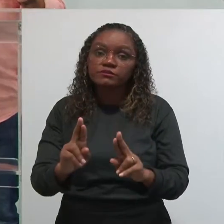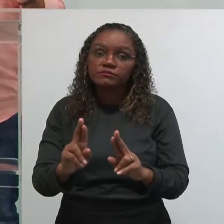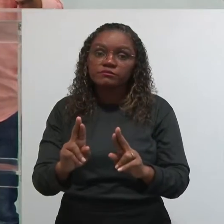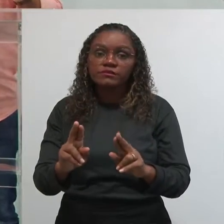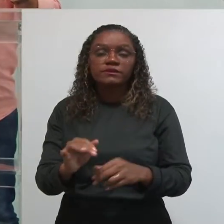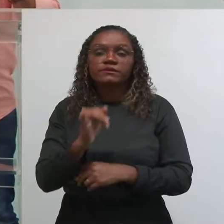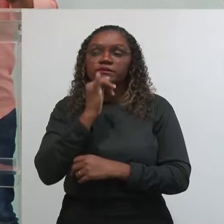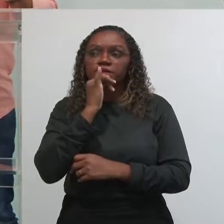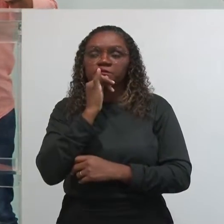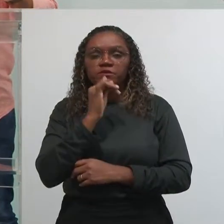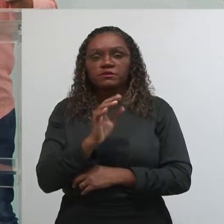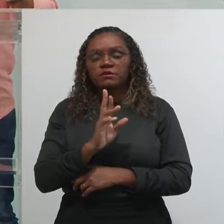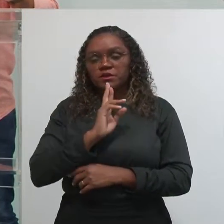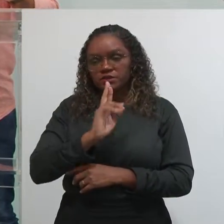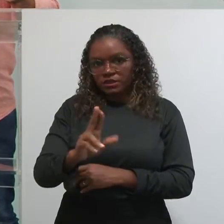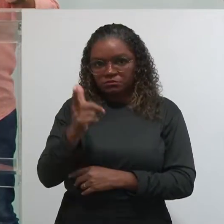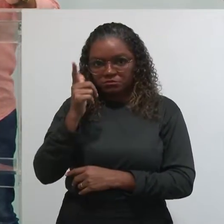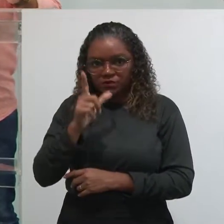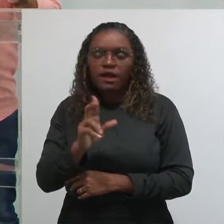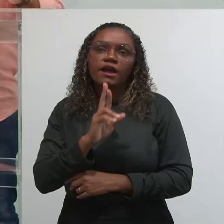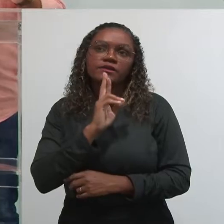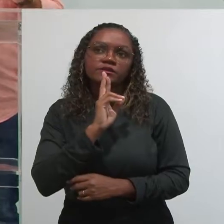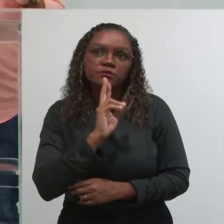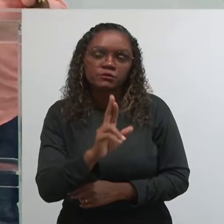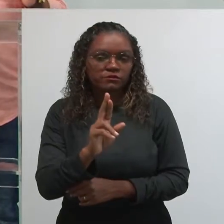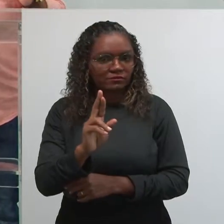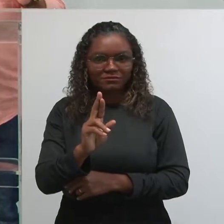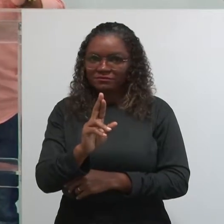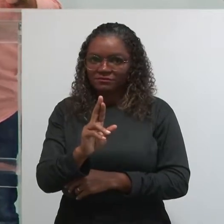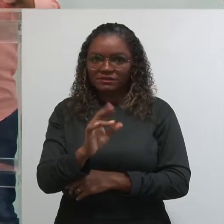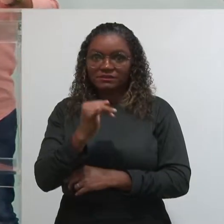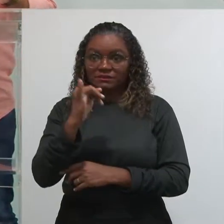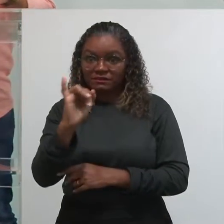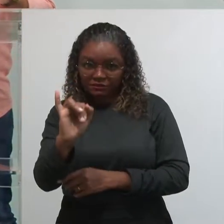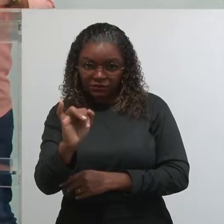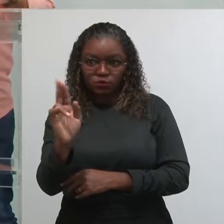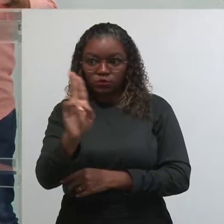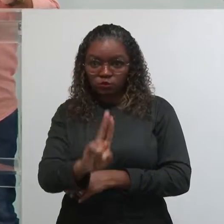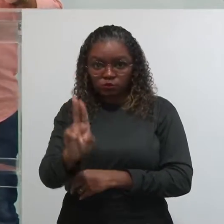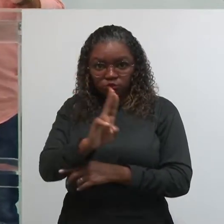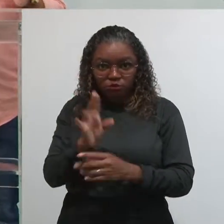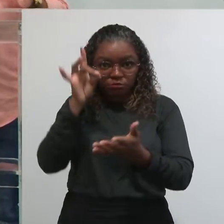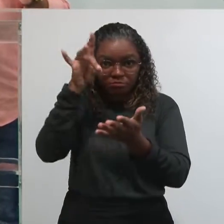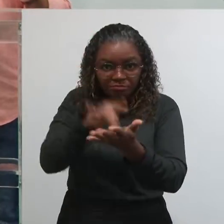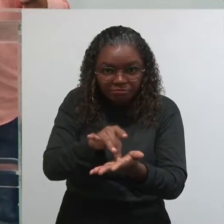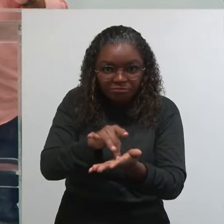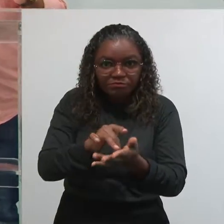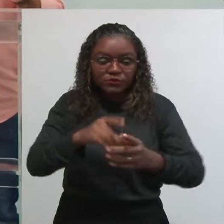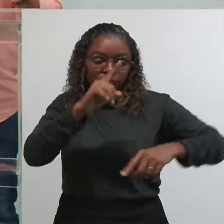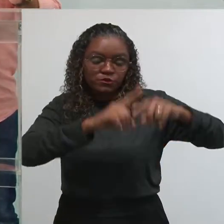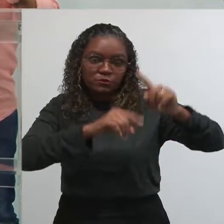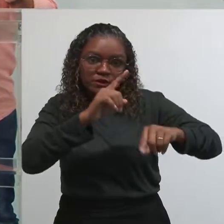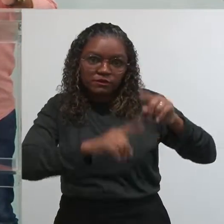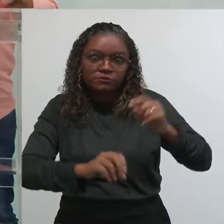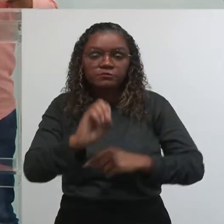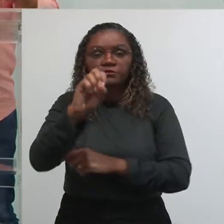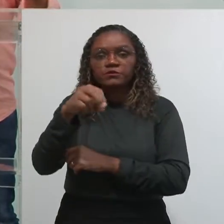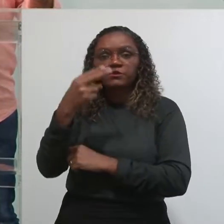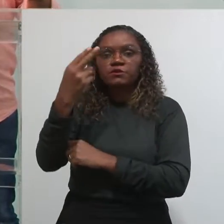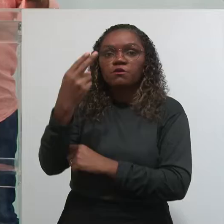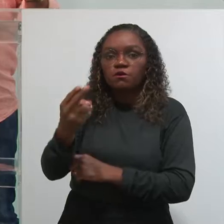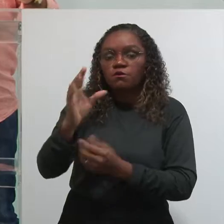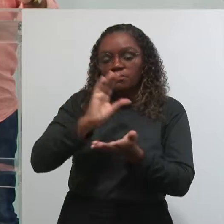se o resultado foi alcançado, né, mas também se foi empregado corretamente os instrumentos, se foram empregados corretamente